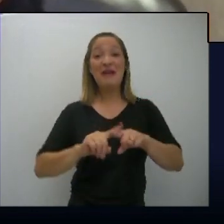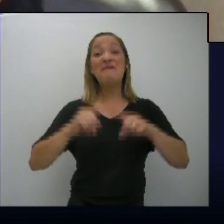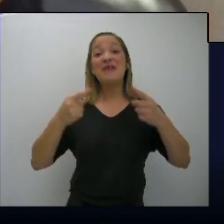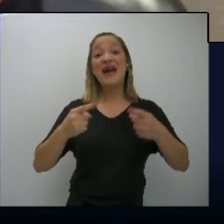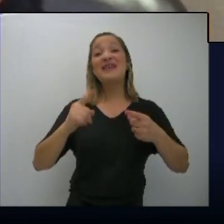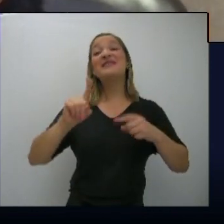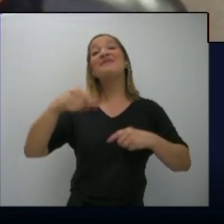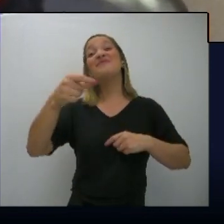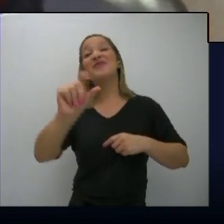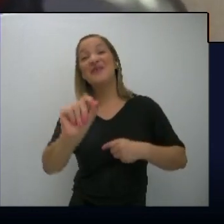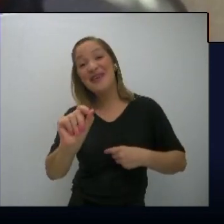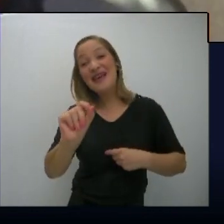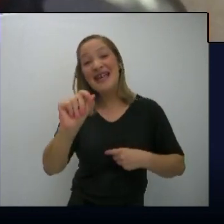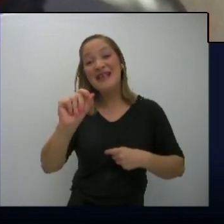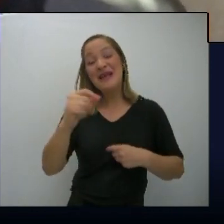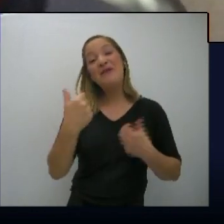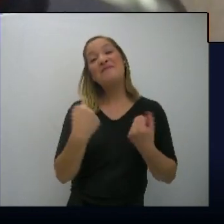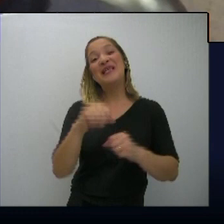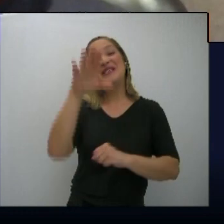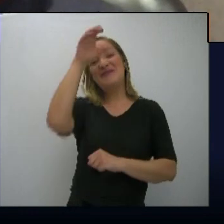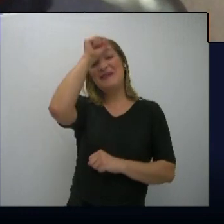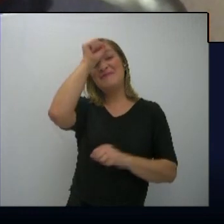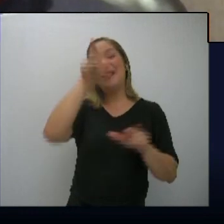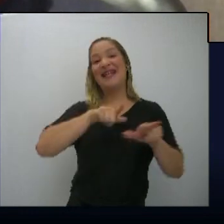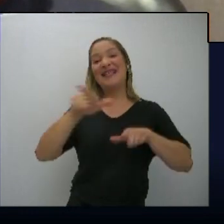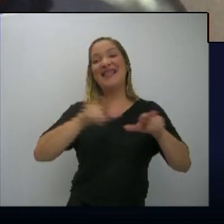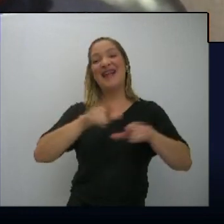aprender a trabalhar assim né e